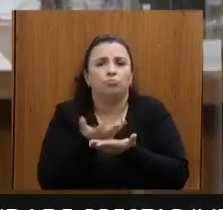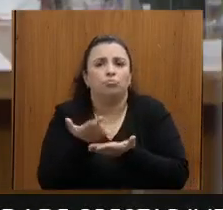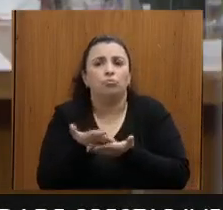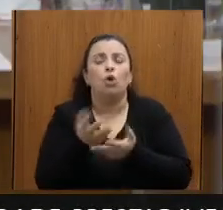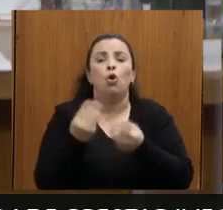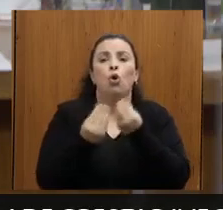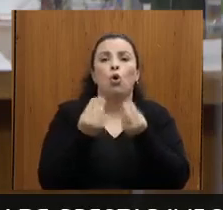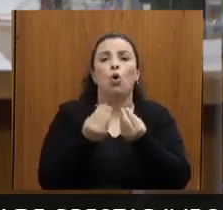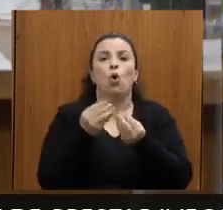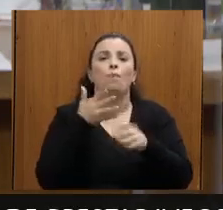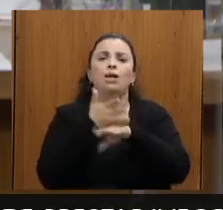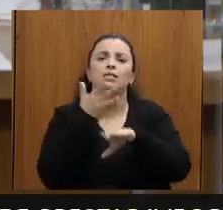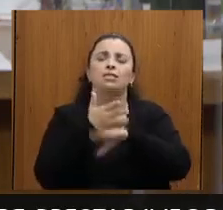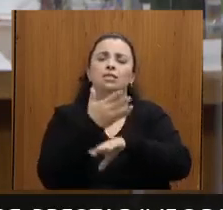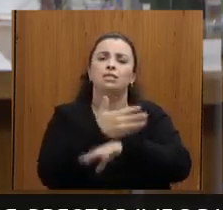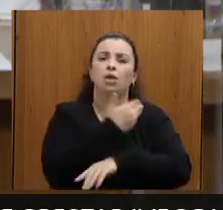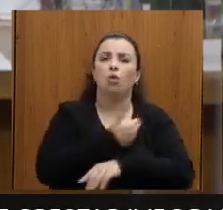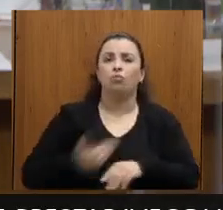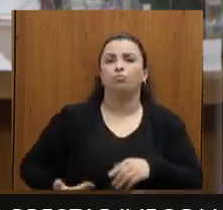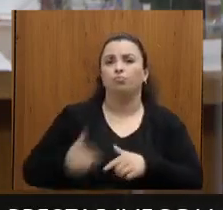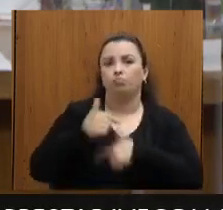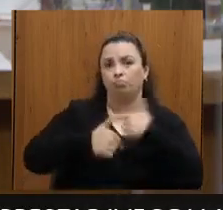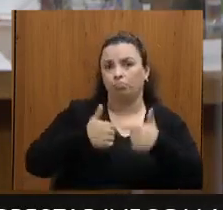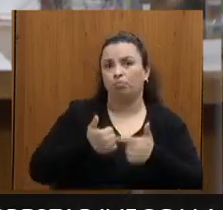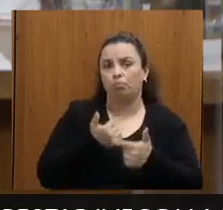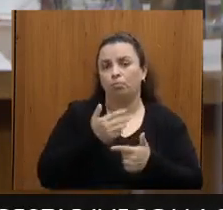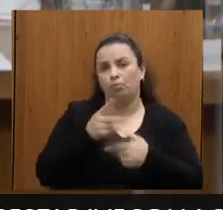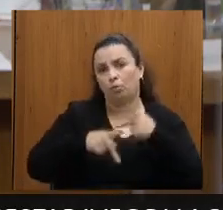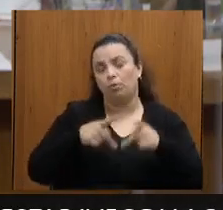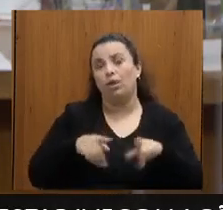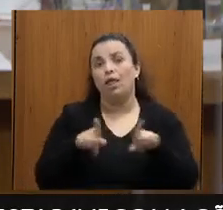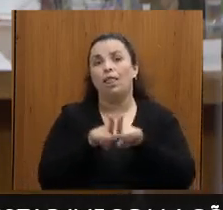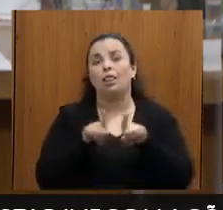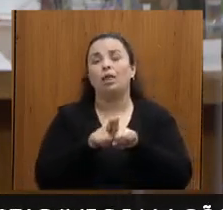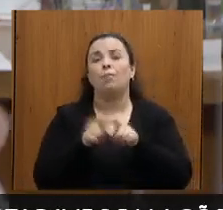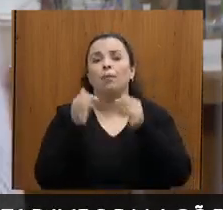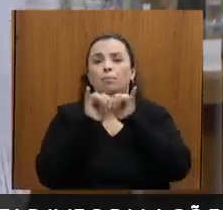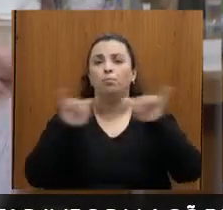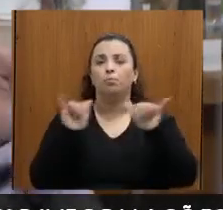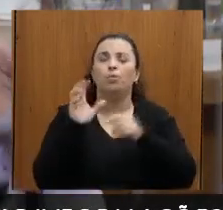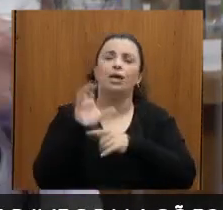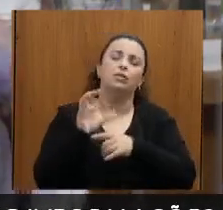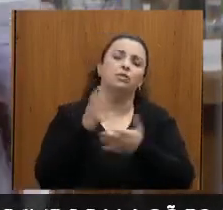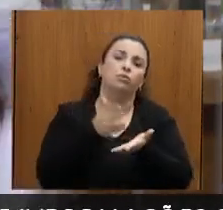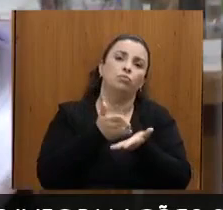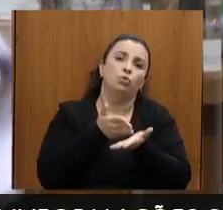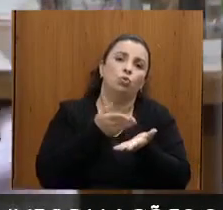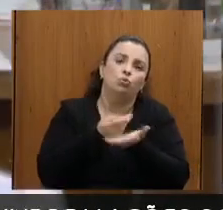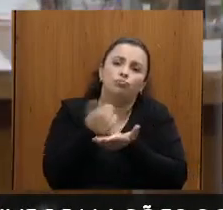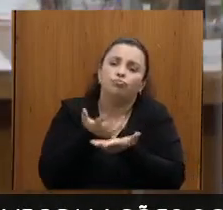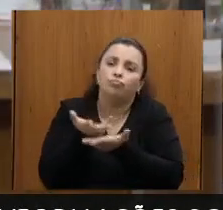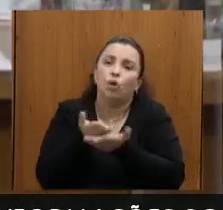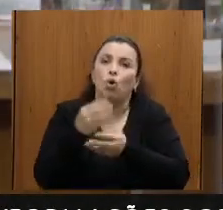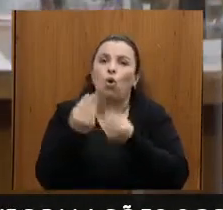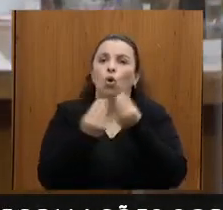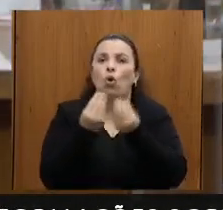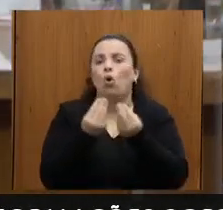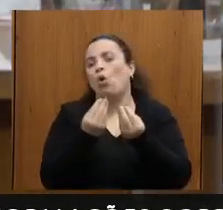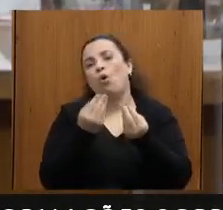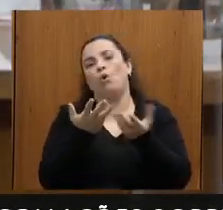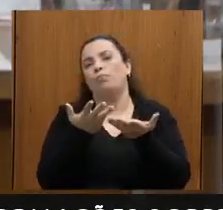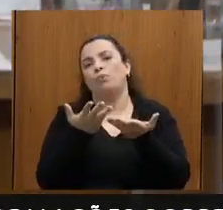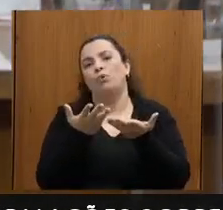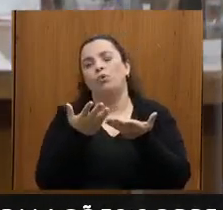possa melhorar essa experiência e a publicação do guia Linguagem Simples na Gestão Pública, que também é algo importante, tornando a gestão pública mais